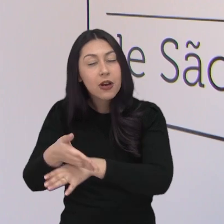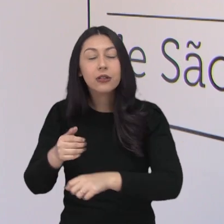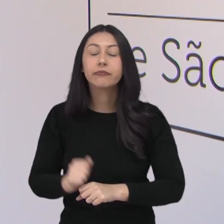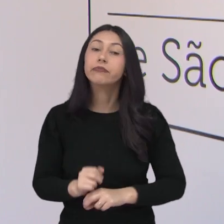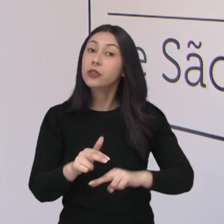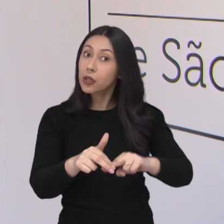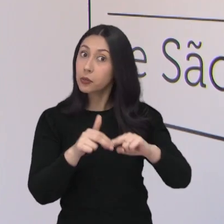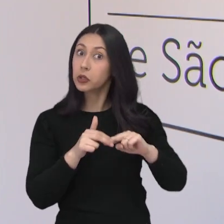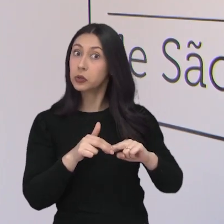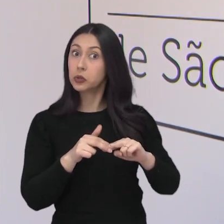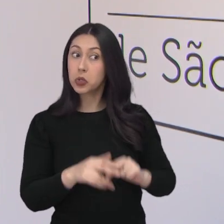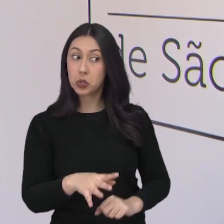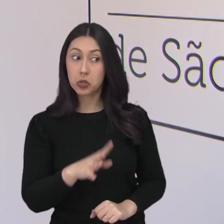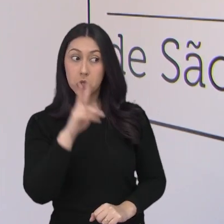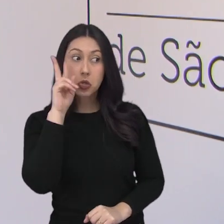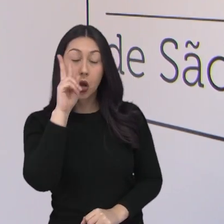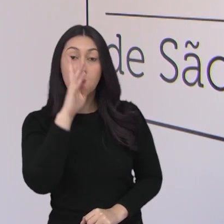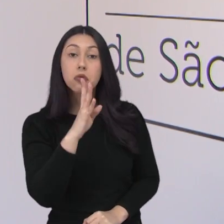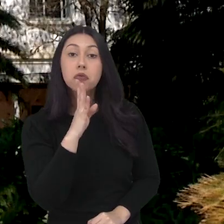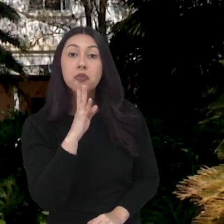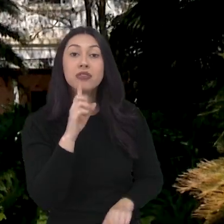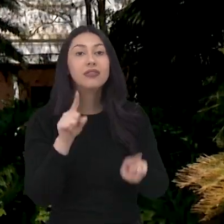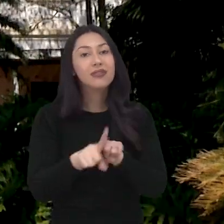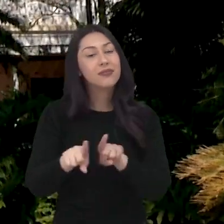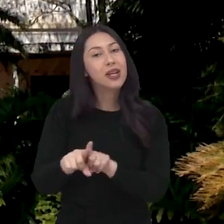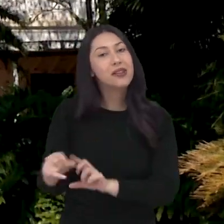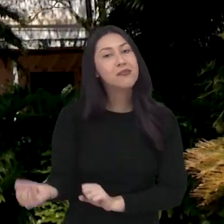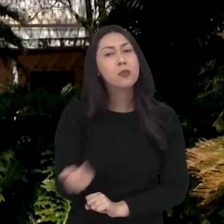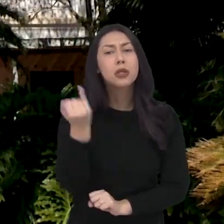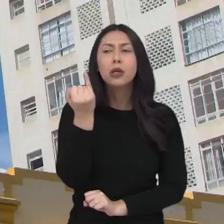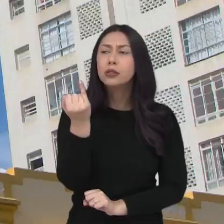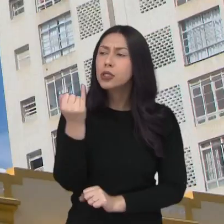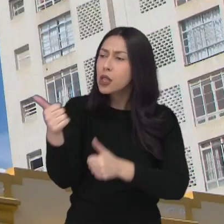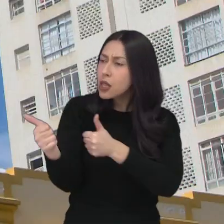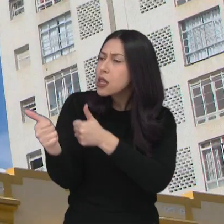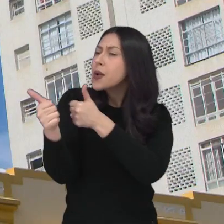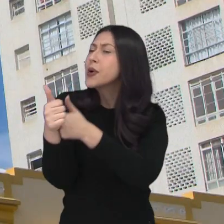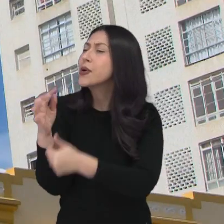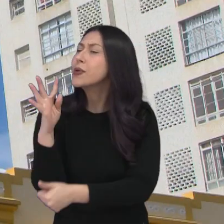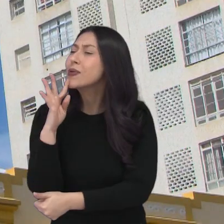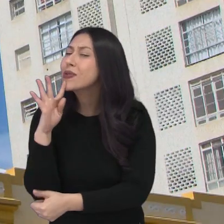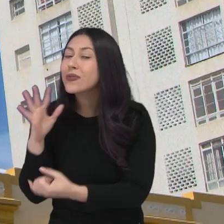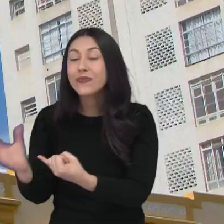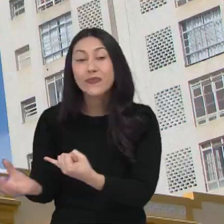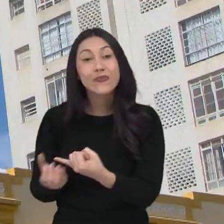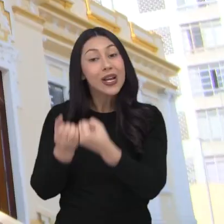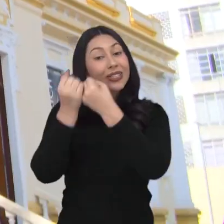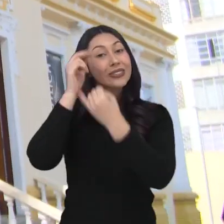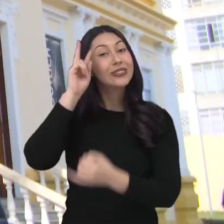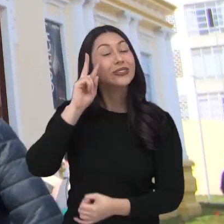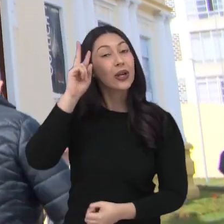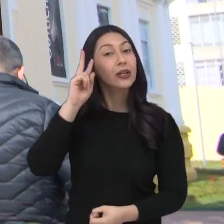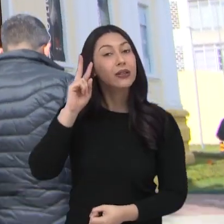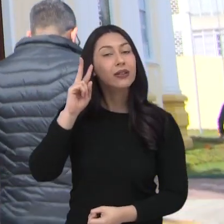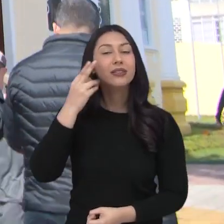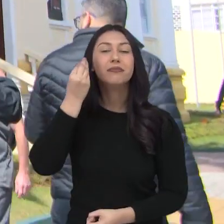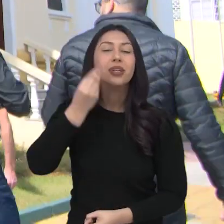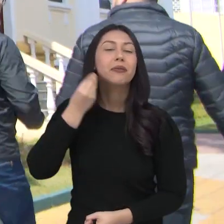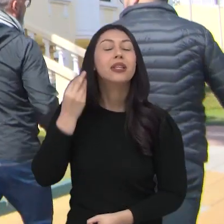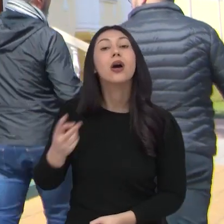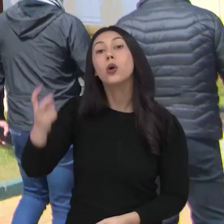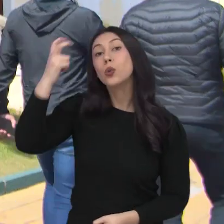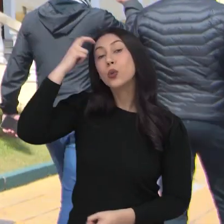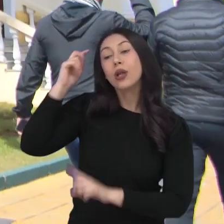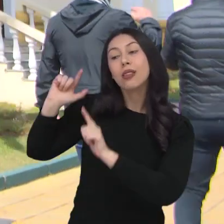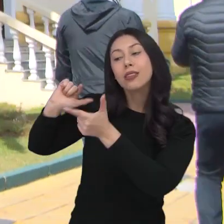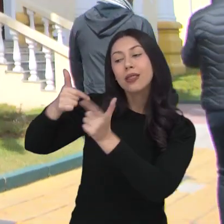Por isso, além de conhecer a história da cidade, também é importante conhecer de perto o patrimônio histórico, uma forma de viver a